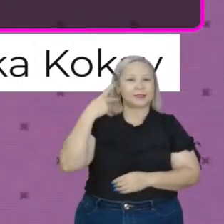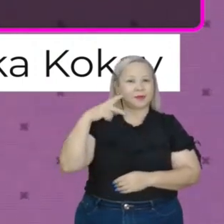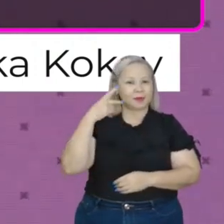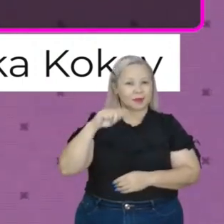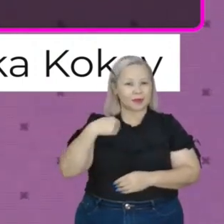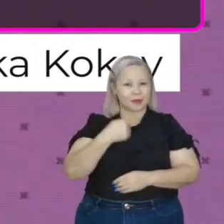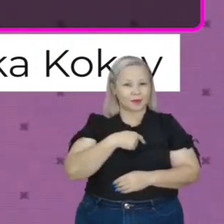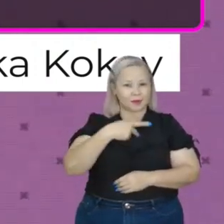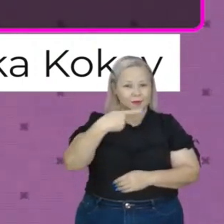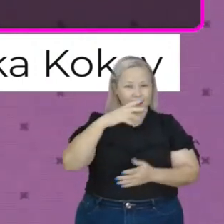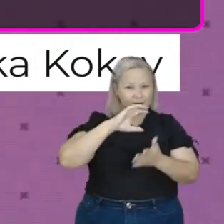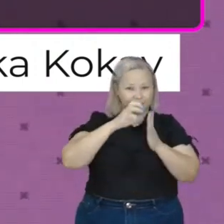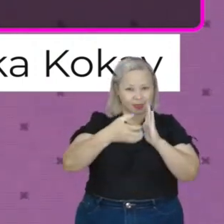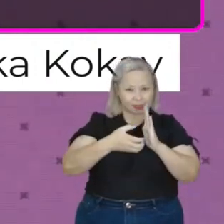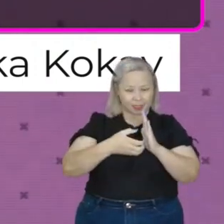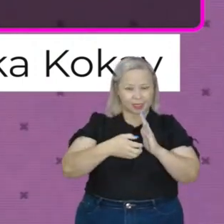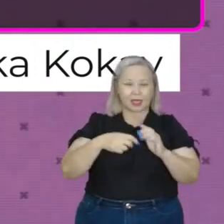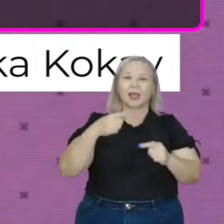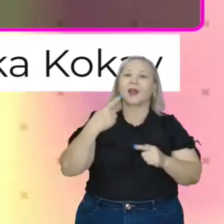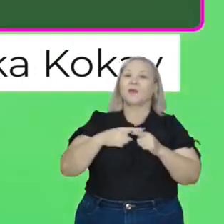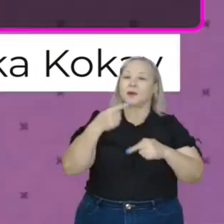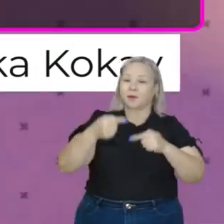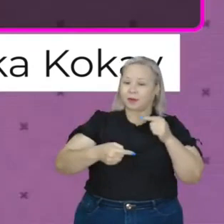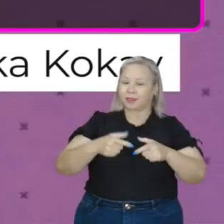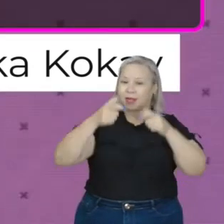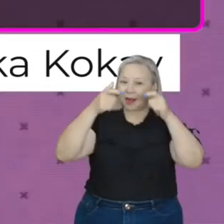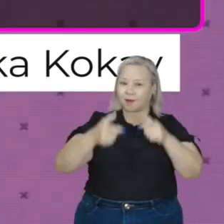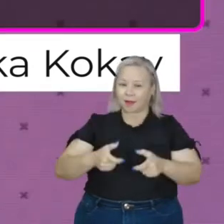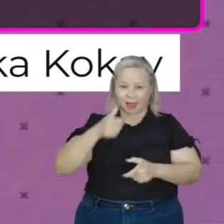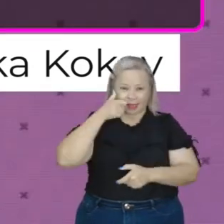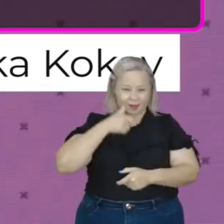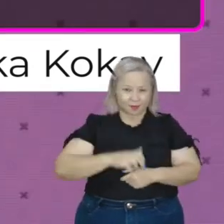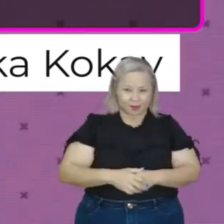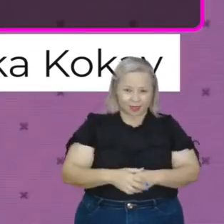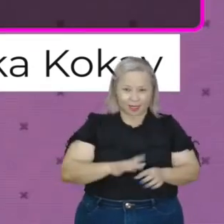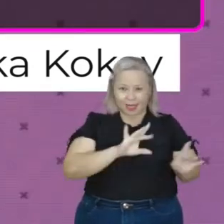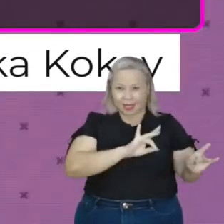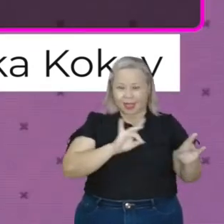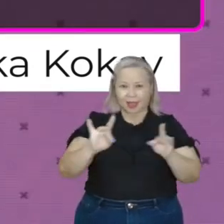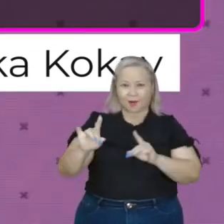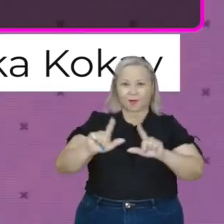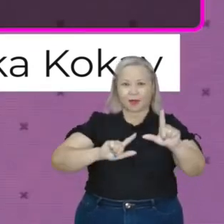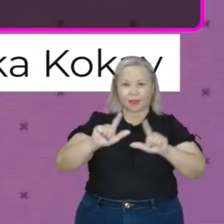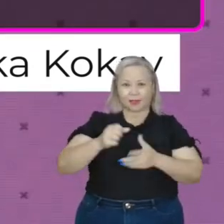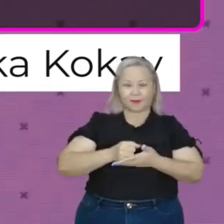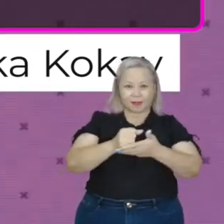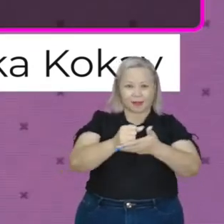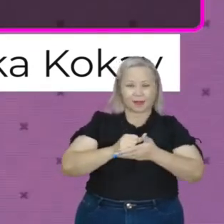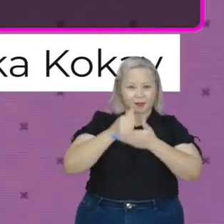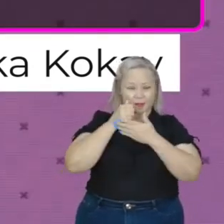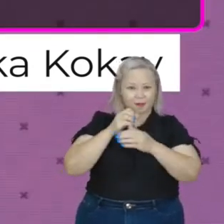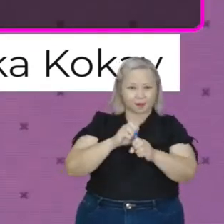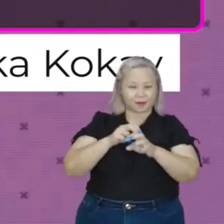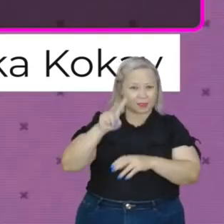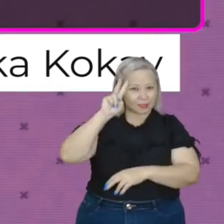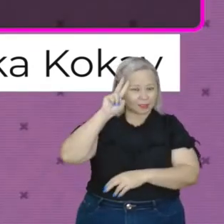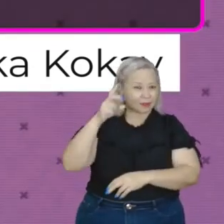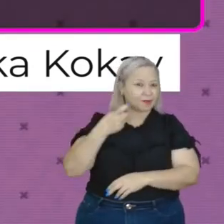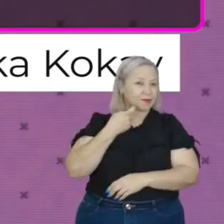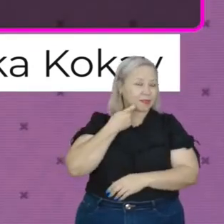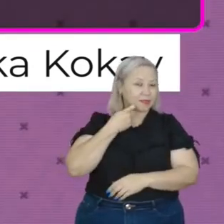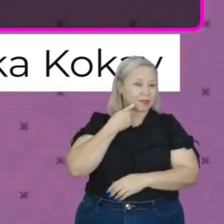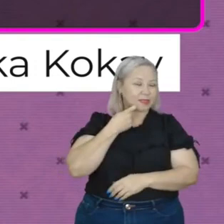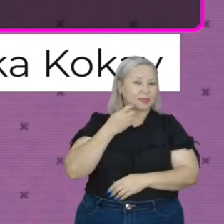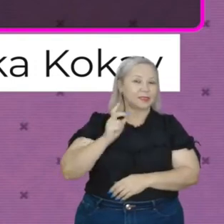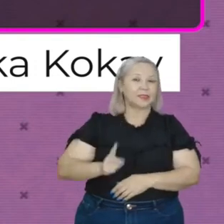nosso partido, porque política é lugar de mulher. Acompanhe o TV Elas por Elas Formação de segunda a sexta-feira,